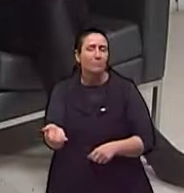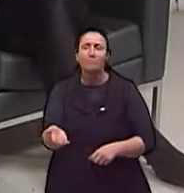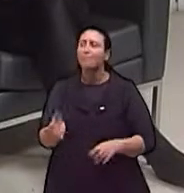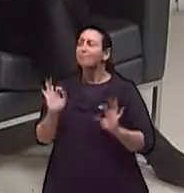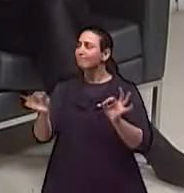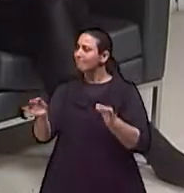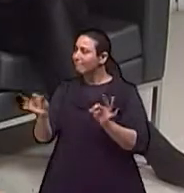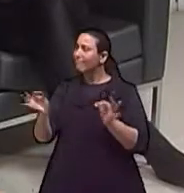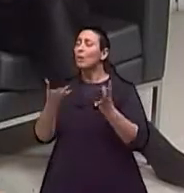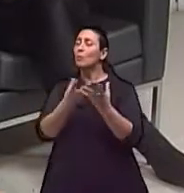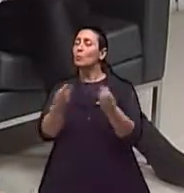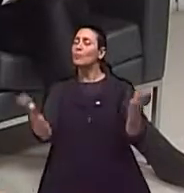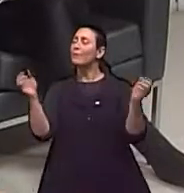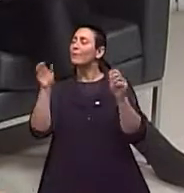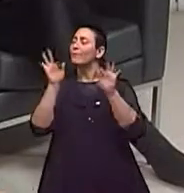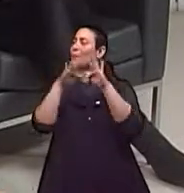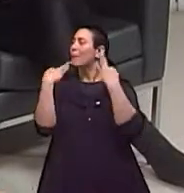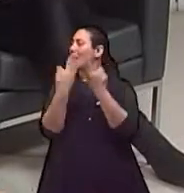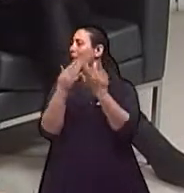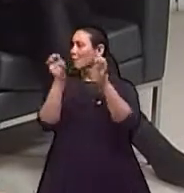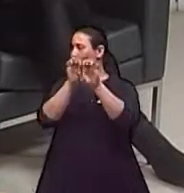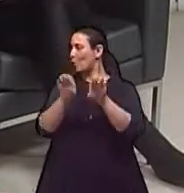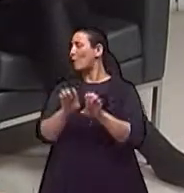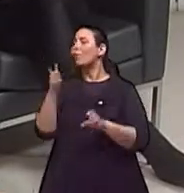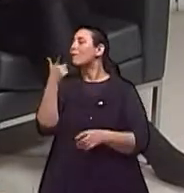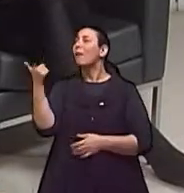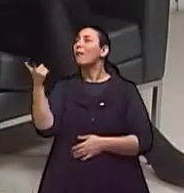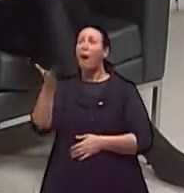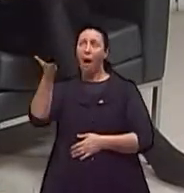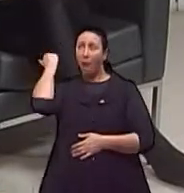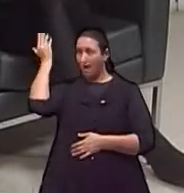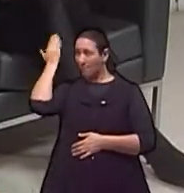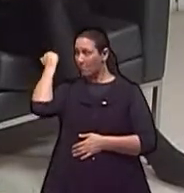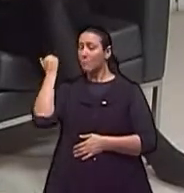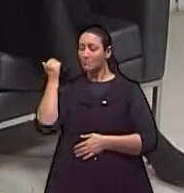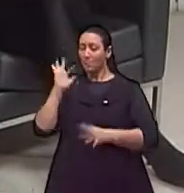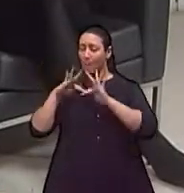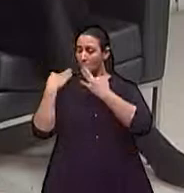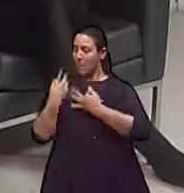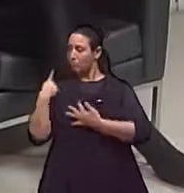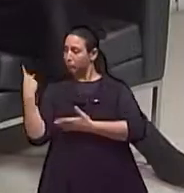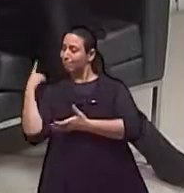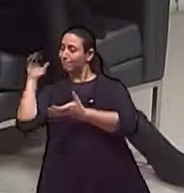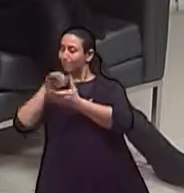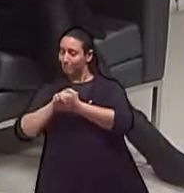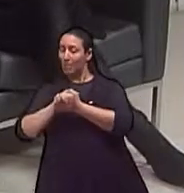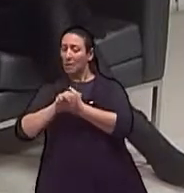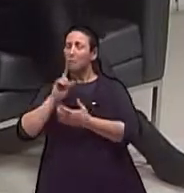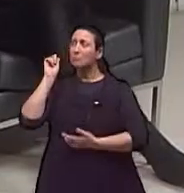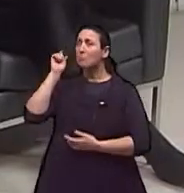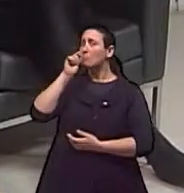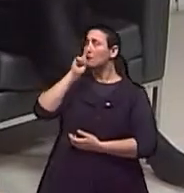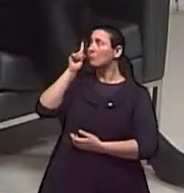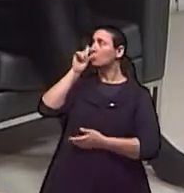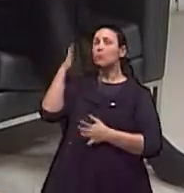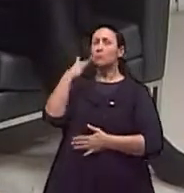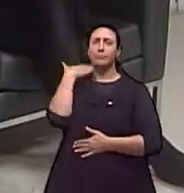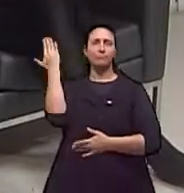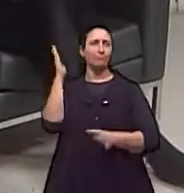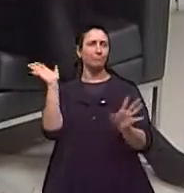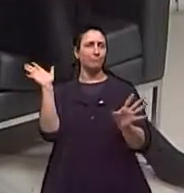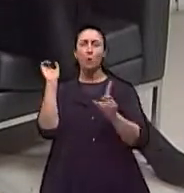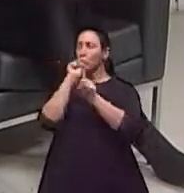estavam estruturadas para terem os seus velhos exato a sociedade como um todo não estava não está posso dizer